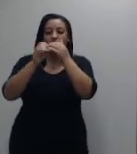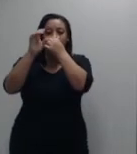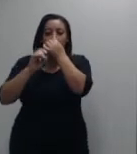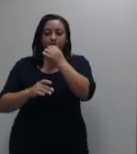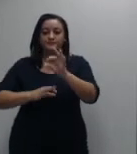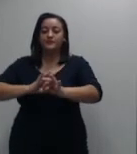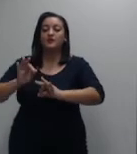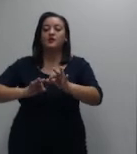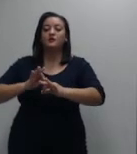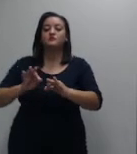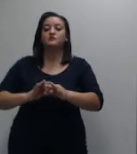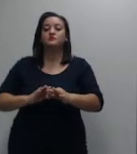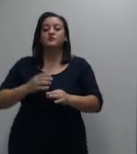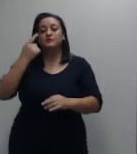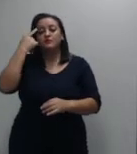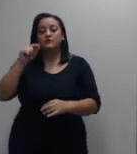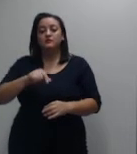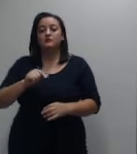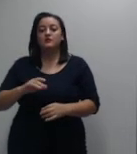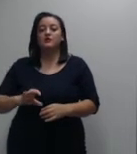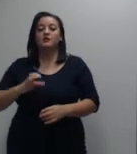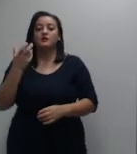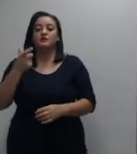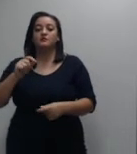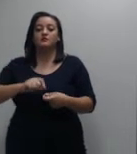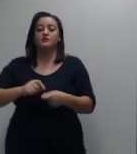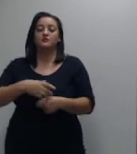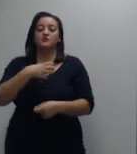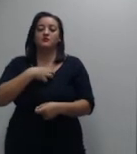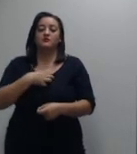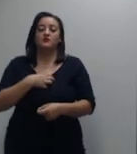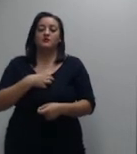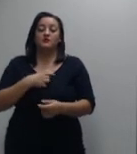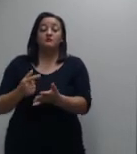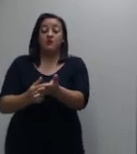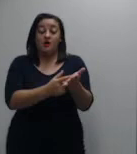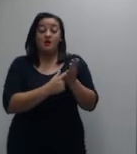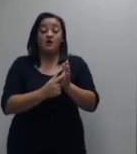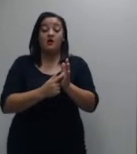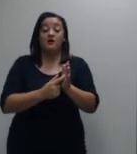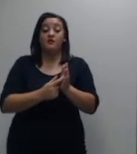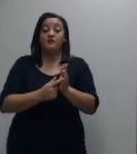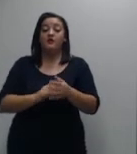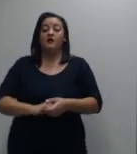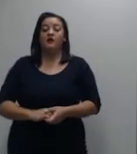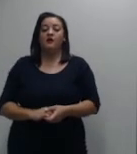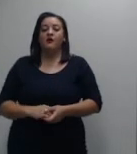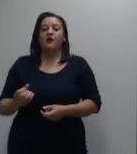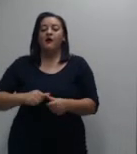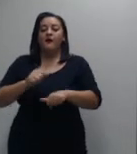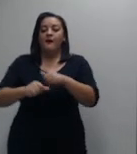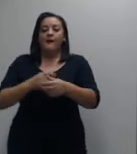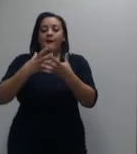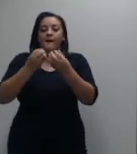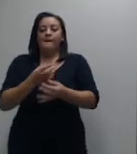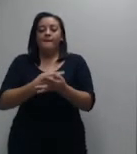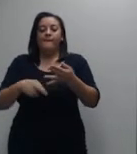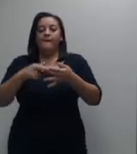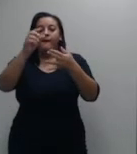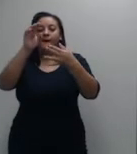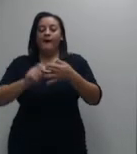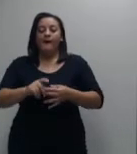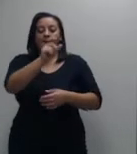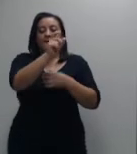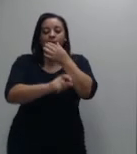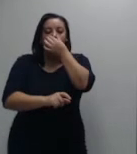ajustem a hipótese decididas pelo acórdão recorrido após Não este que deu provimento ao recurso especial da parte